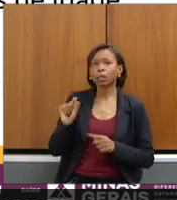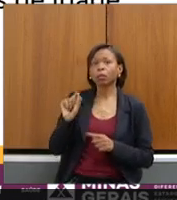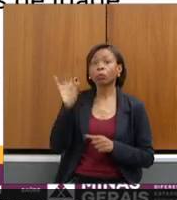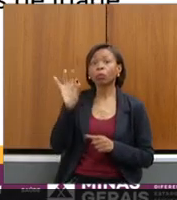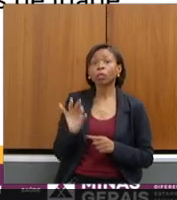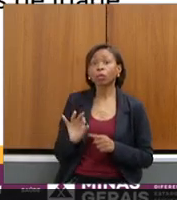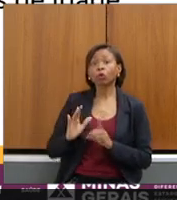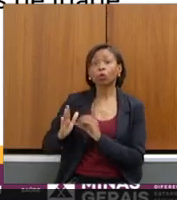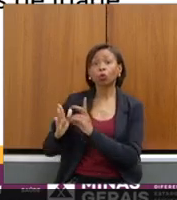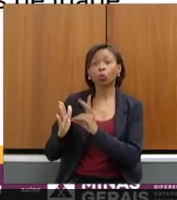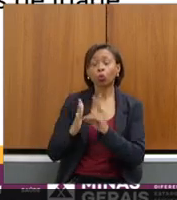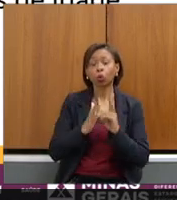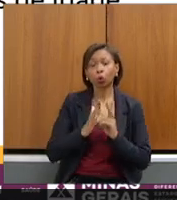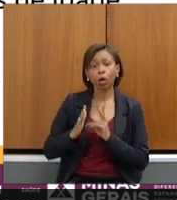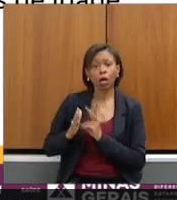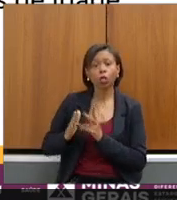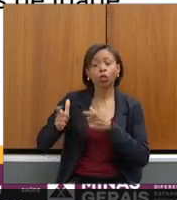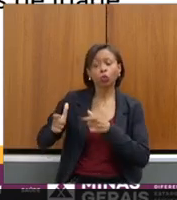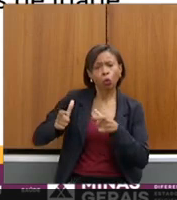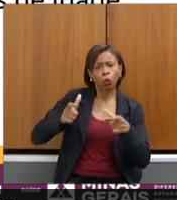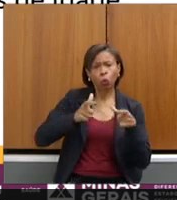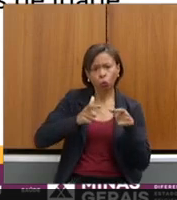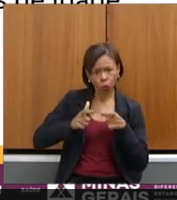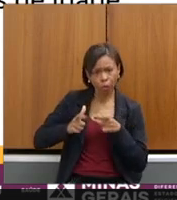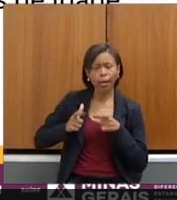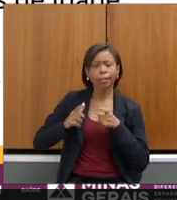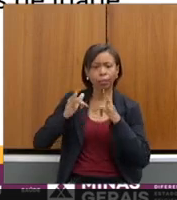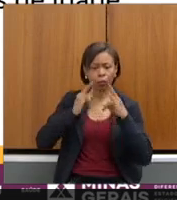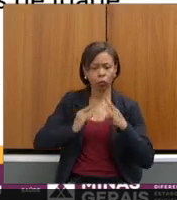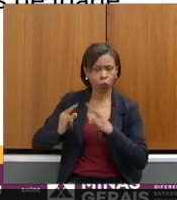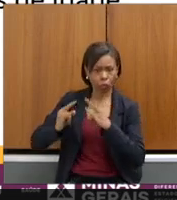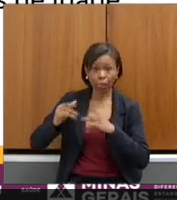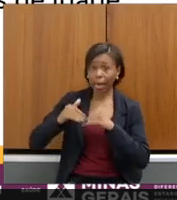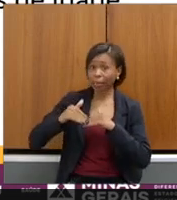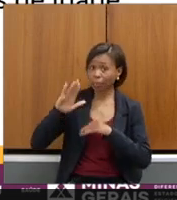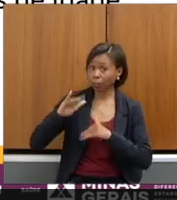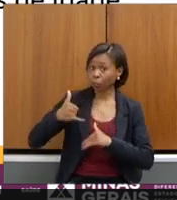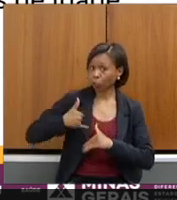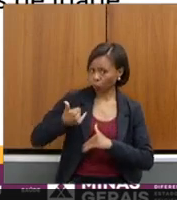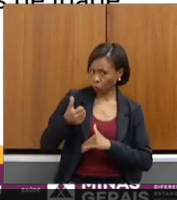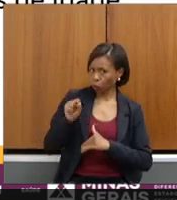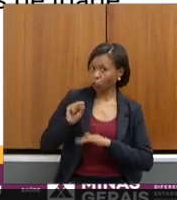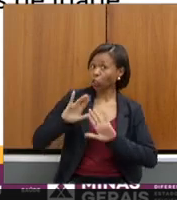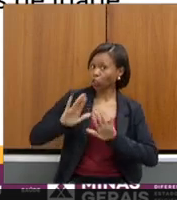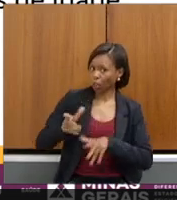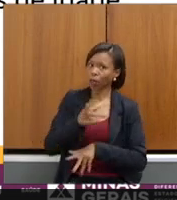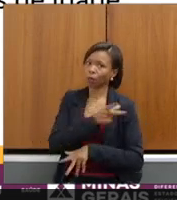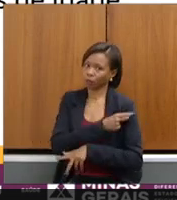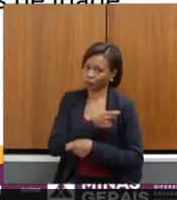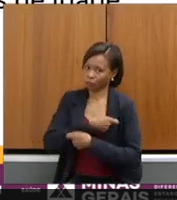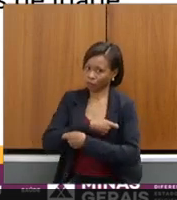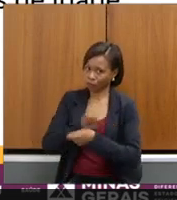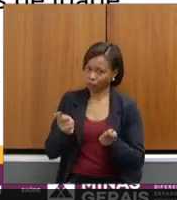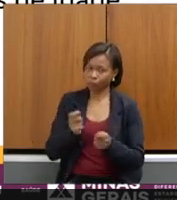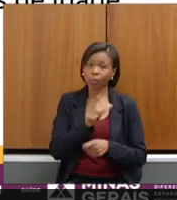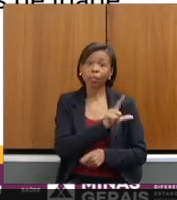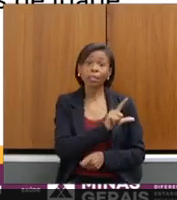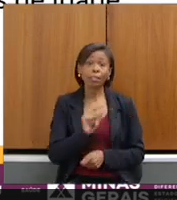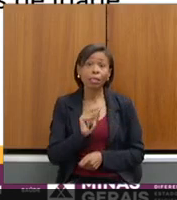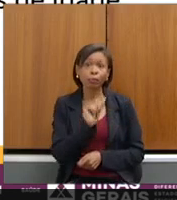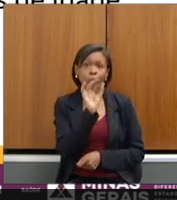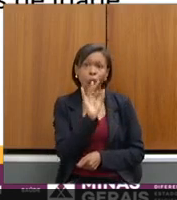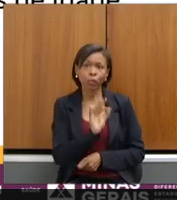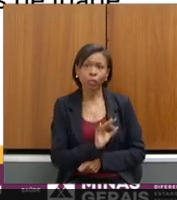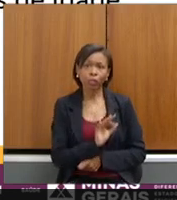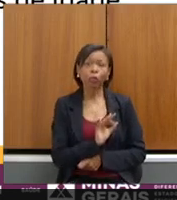população indígena aldeado em territórios homologar maiores 18 anos já foi distribuído sem por cento das pessoas